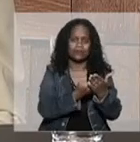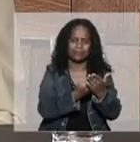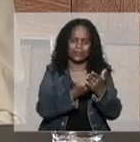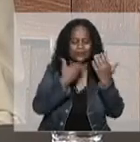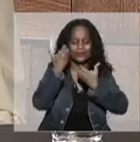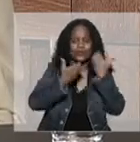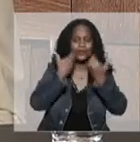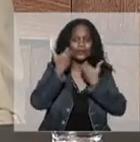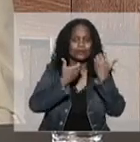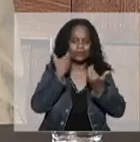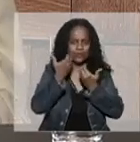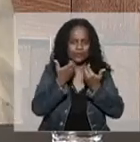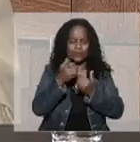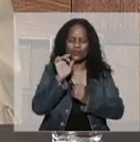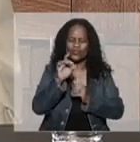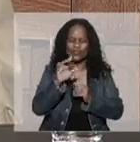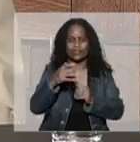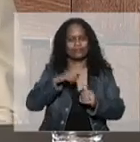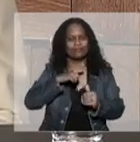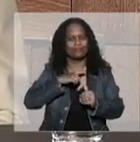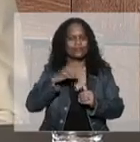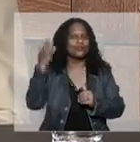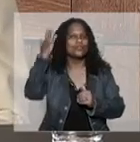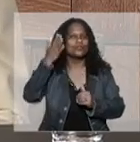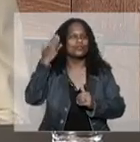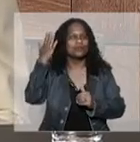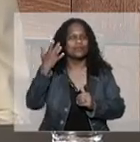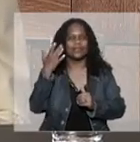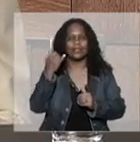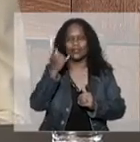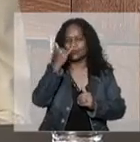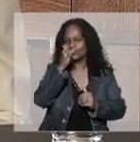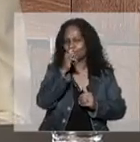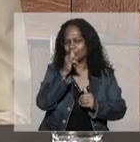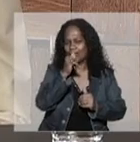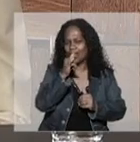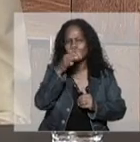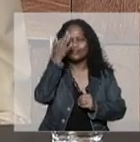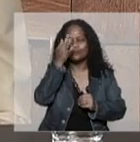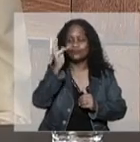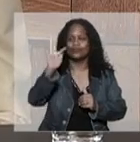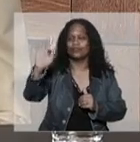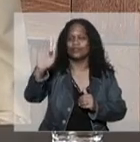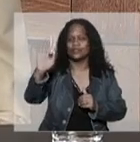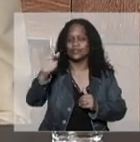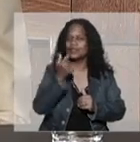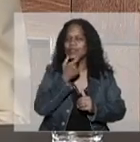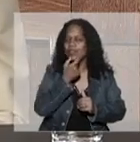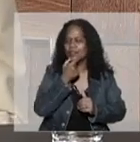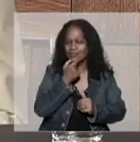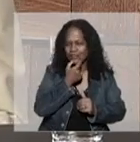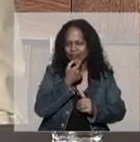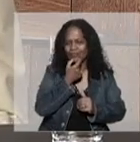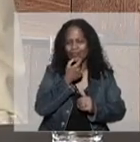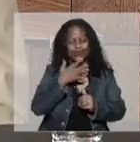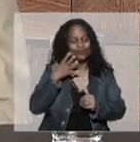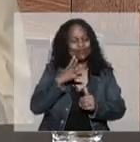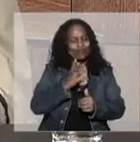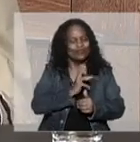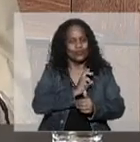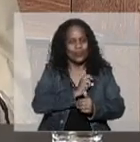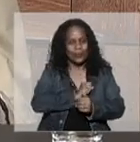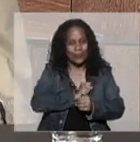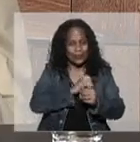músicas também, mas só músicas que tinham uma mensagem, sabe, músicas italianas, francesas, em inglês. E